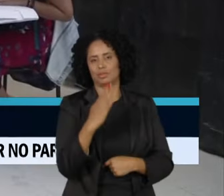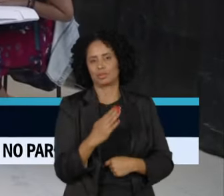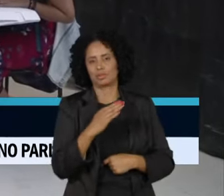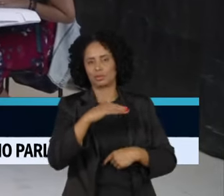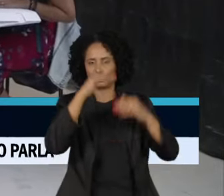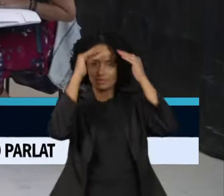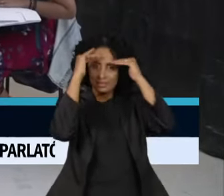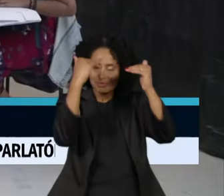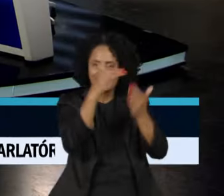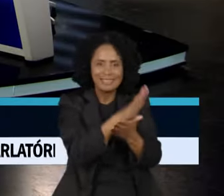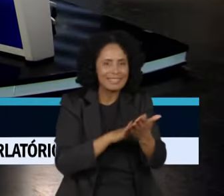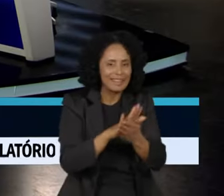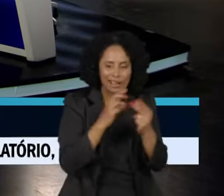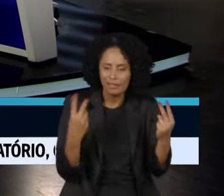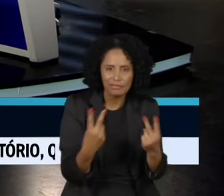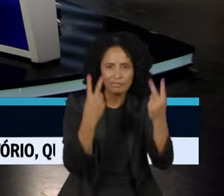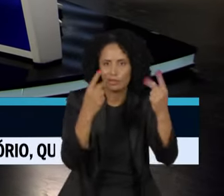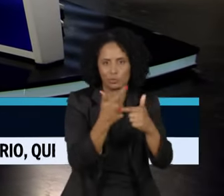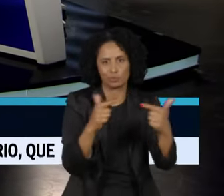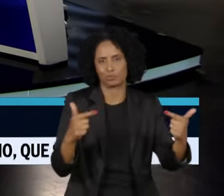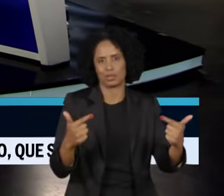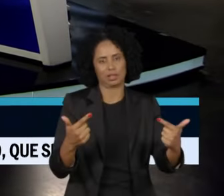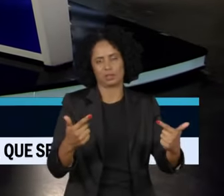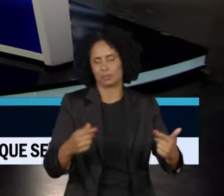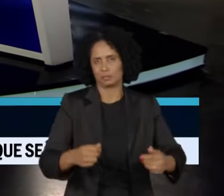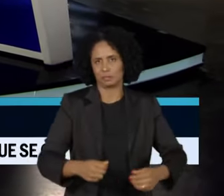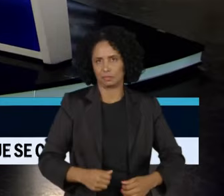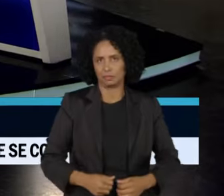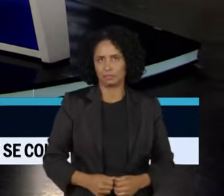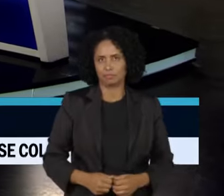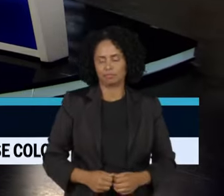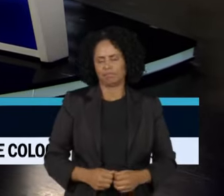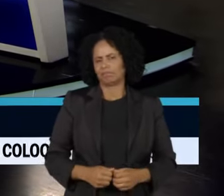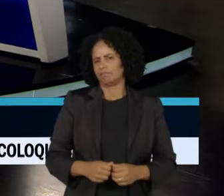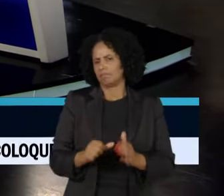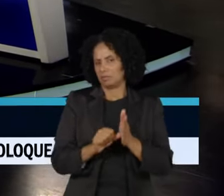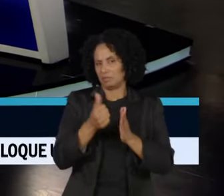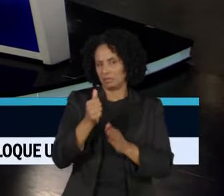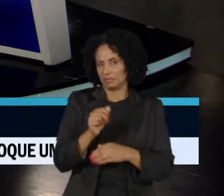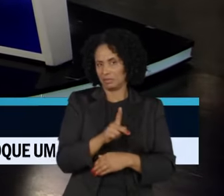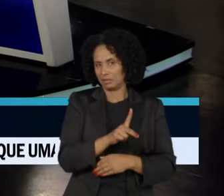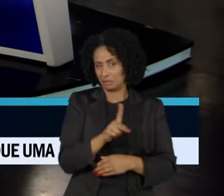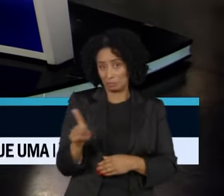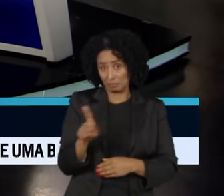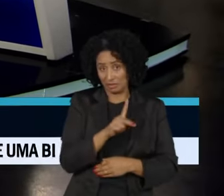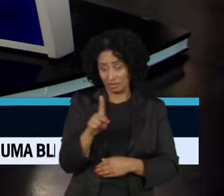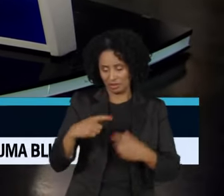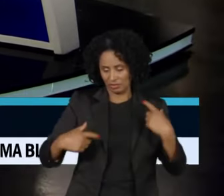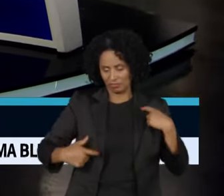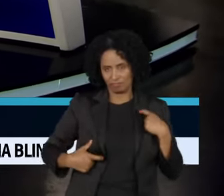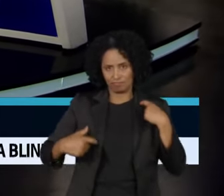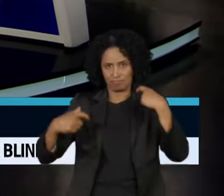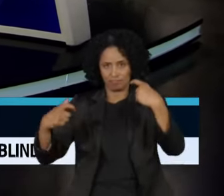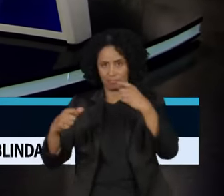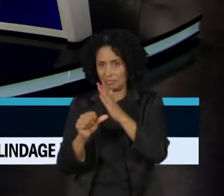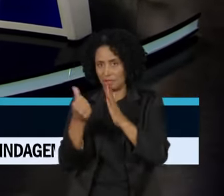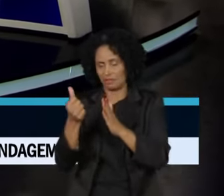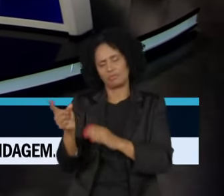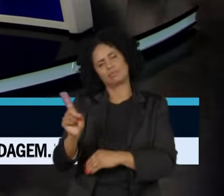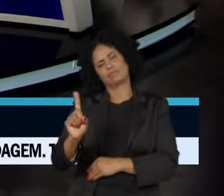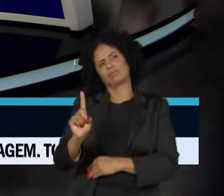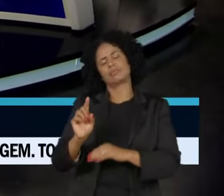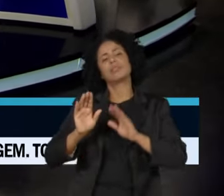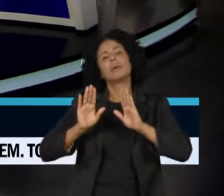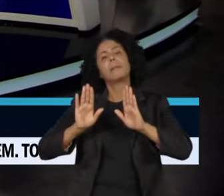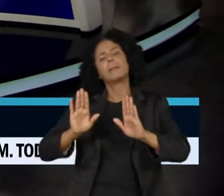valor nisso. De fato, não é a primeira vez que um presidente não passa a faixa a seu sucessor. Mas nesse momento,